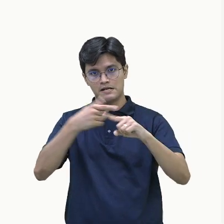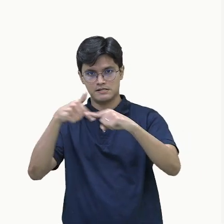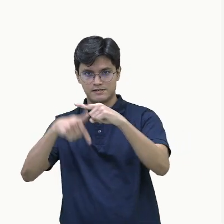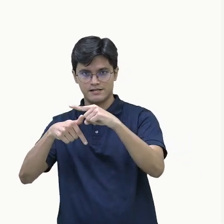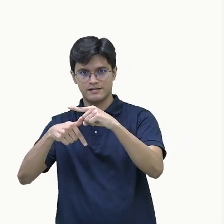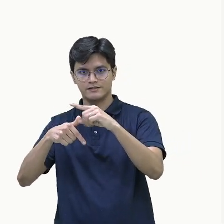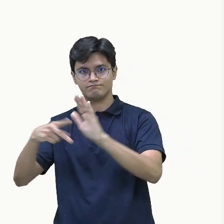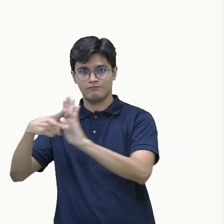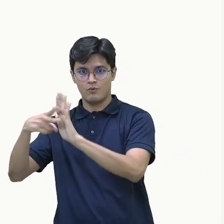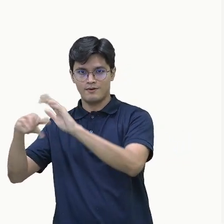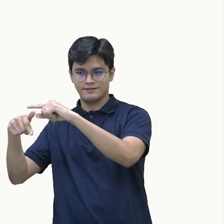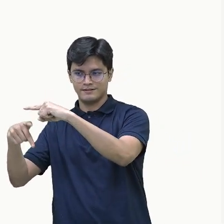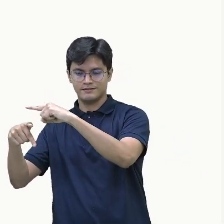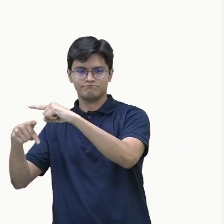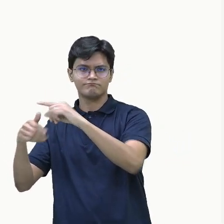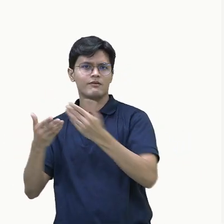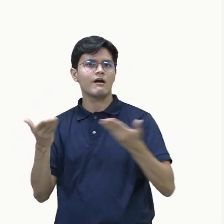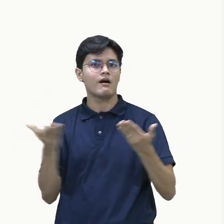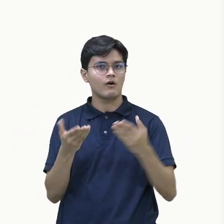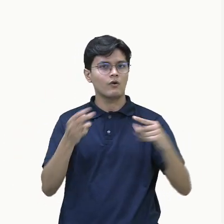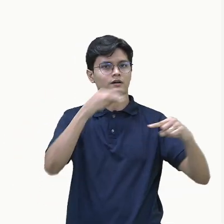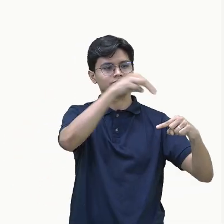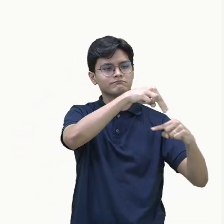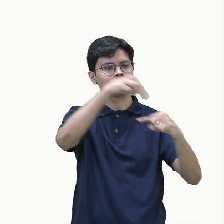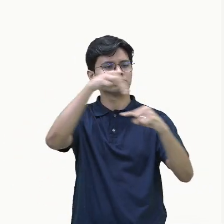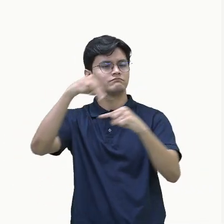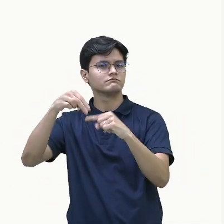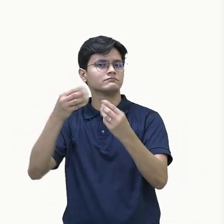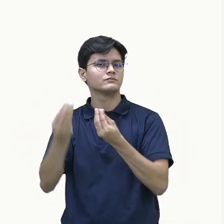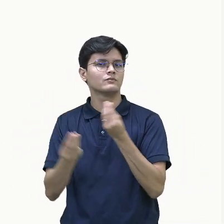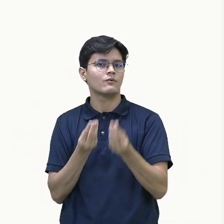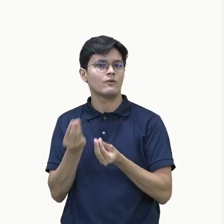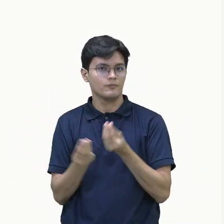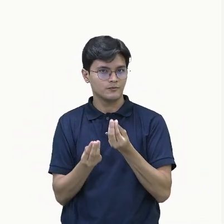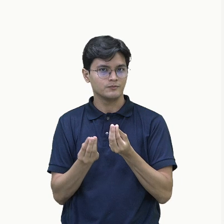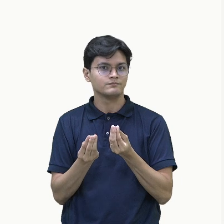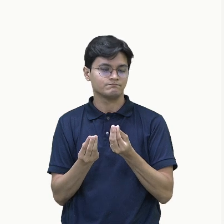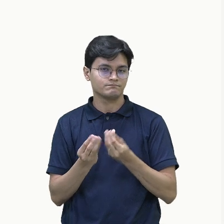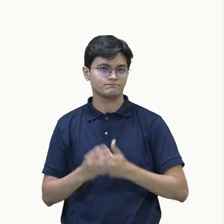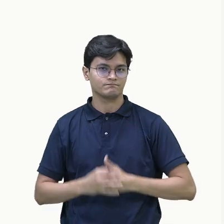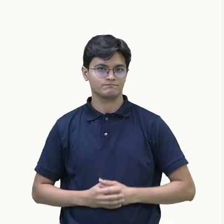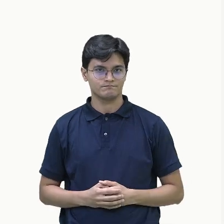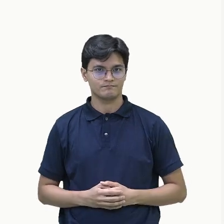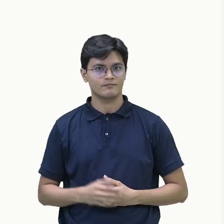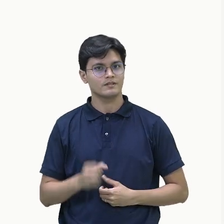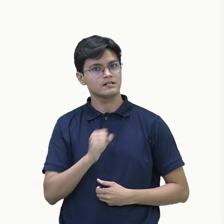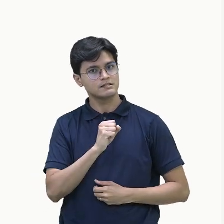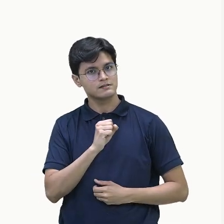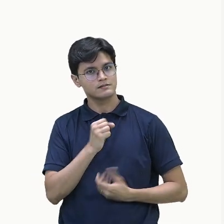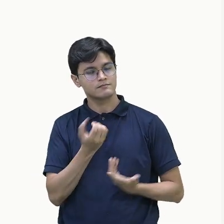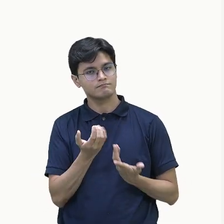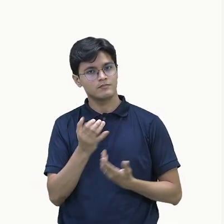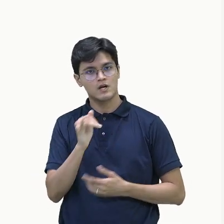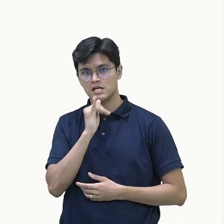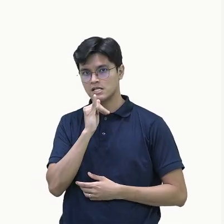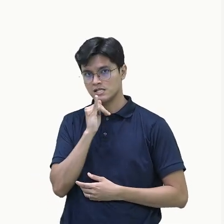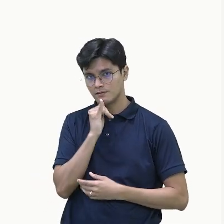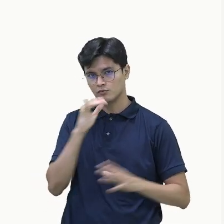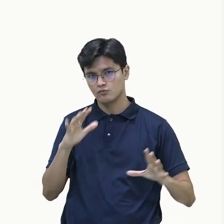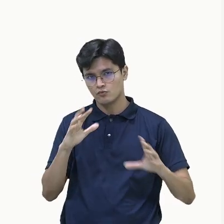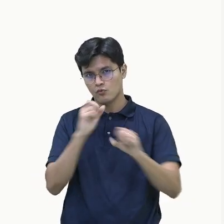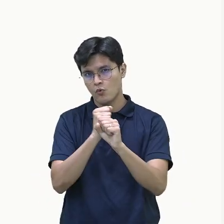eu vou fazer a operação com os numeradores. Nesse caso, a operação é de adição, então vai ficar 3